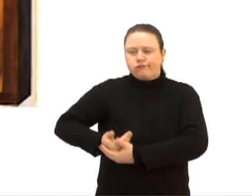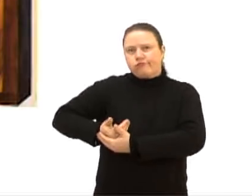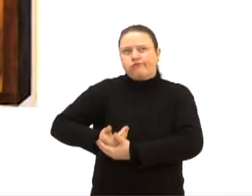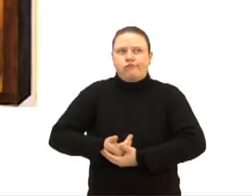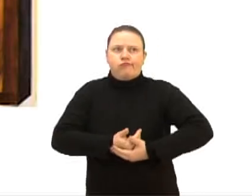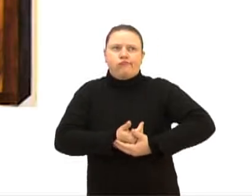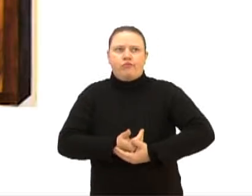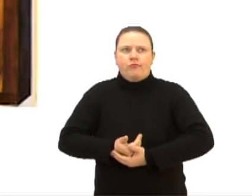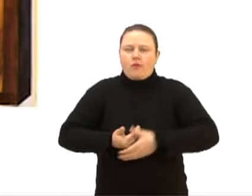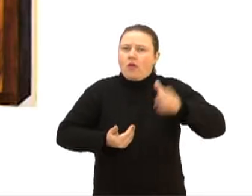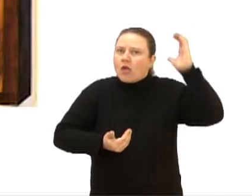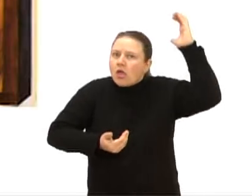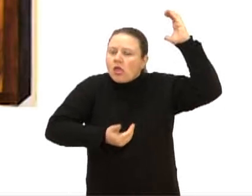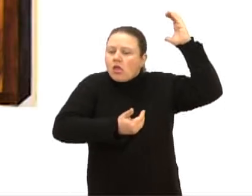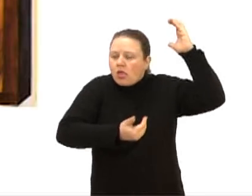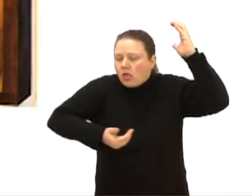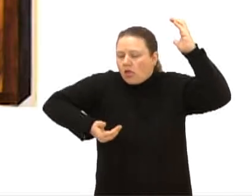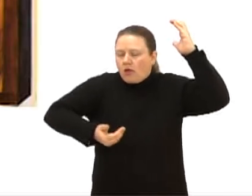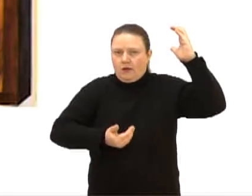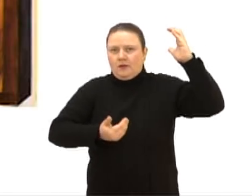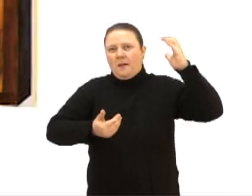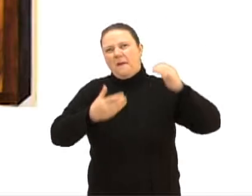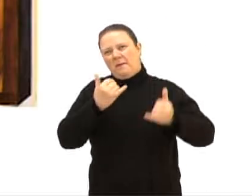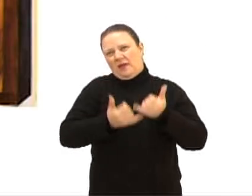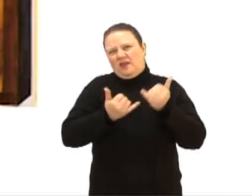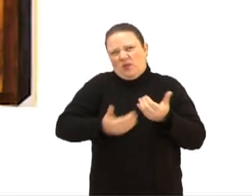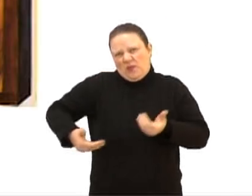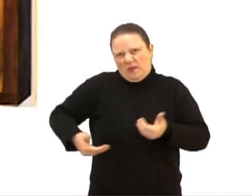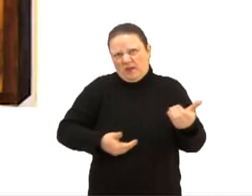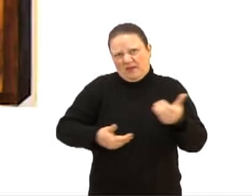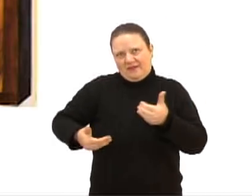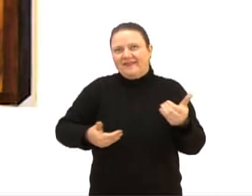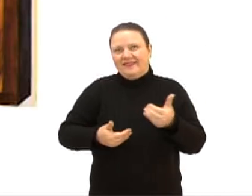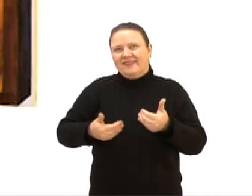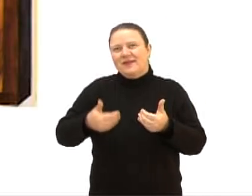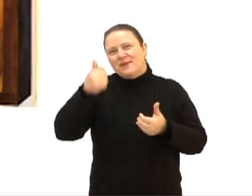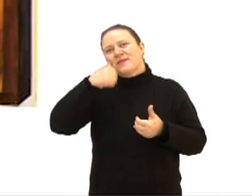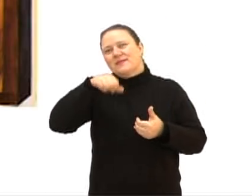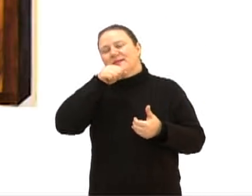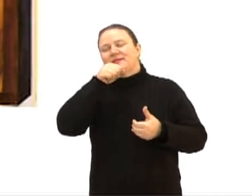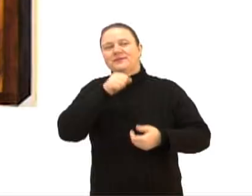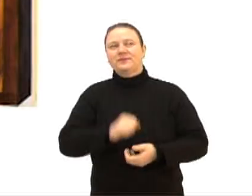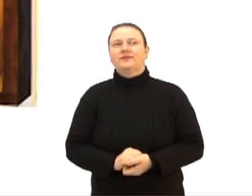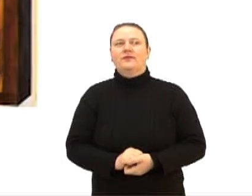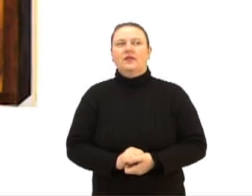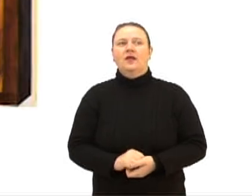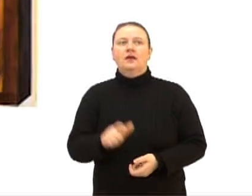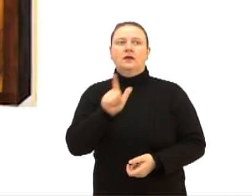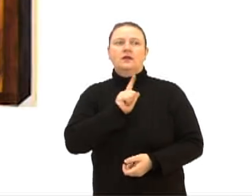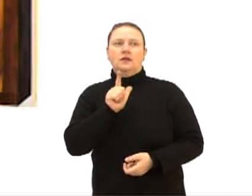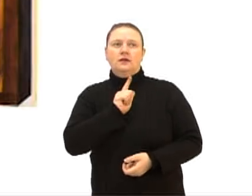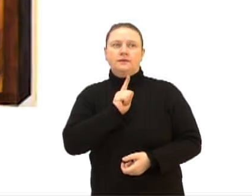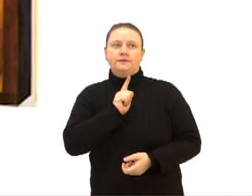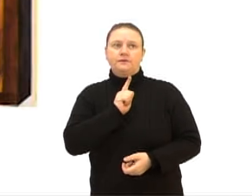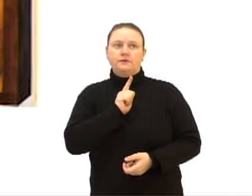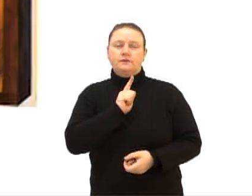é uma criança, um bebê, provavelmente, que está ali no colo da mãe, ok? E ali nós